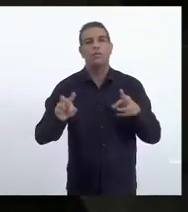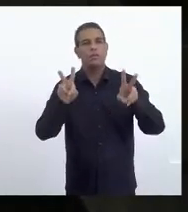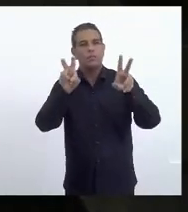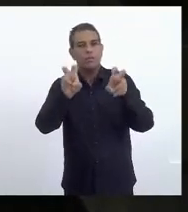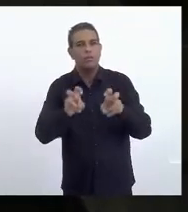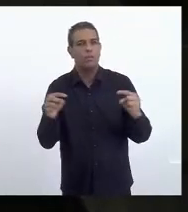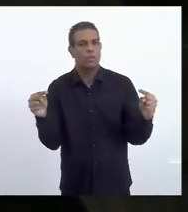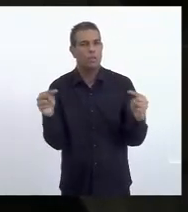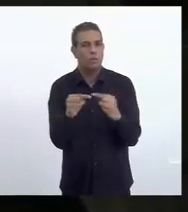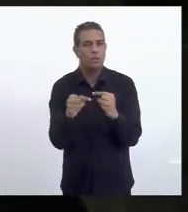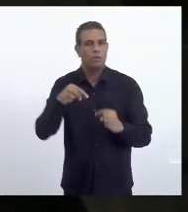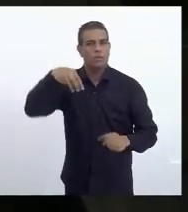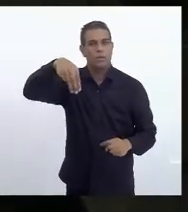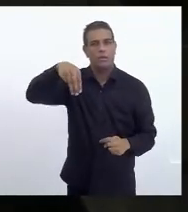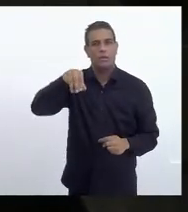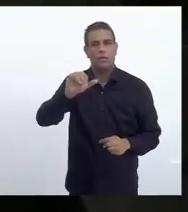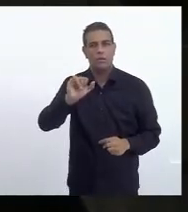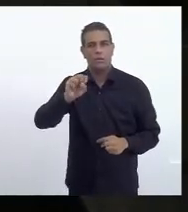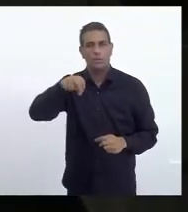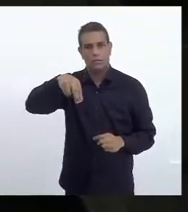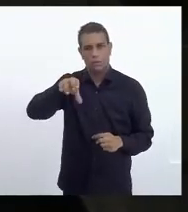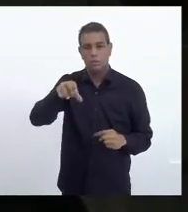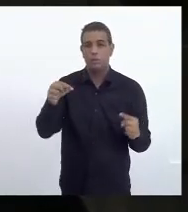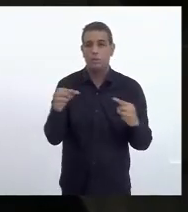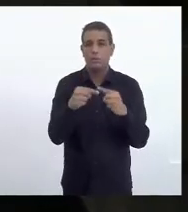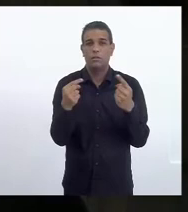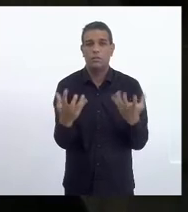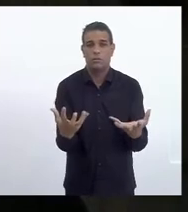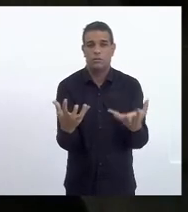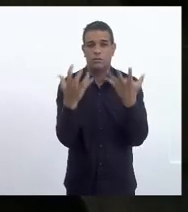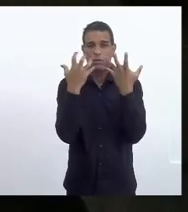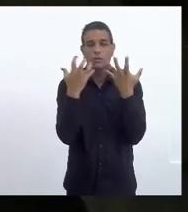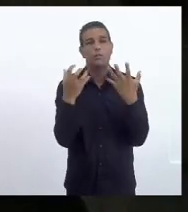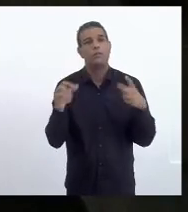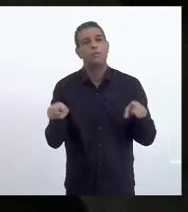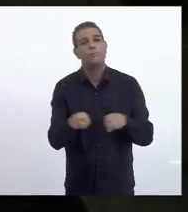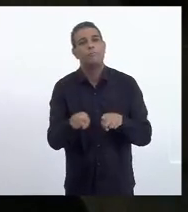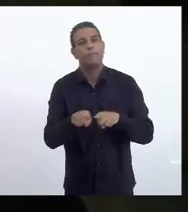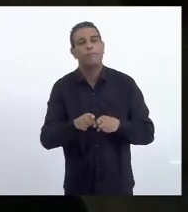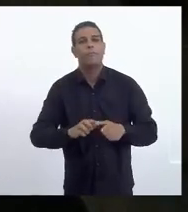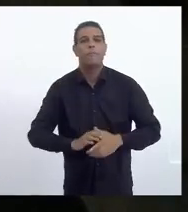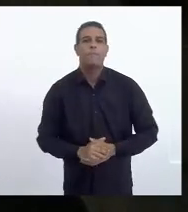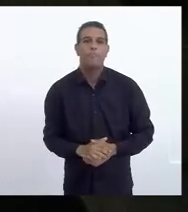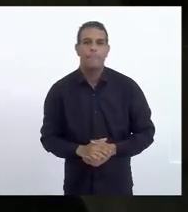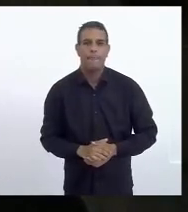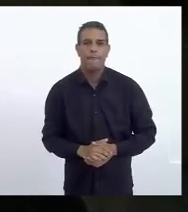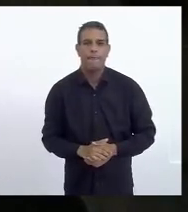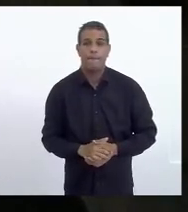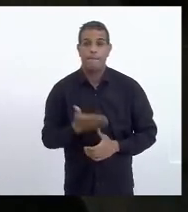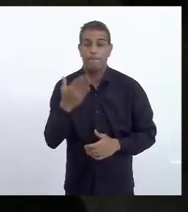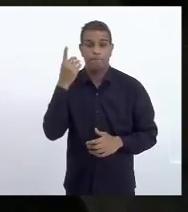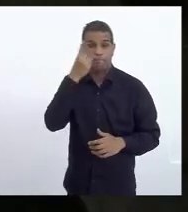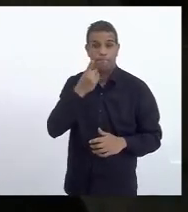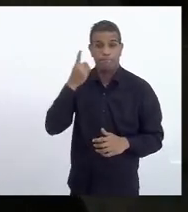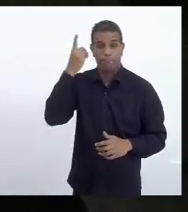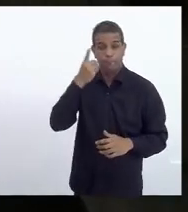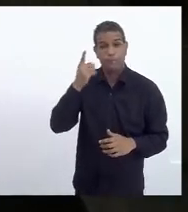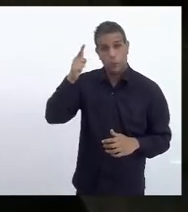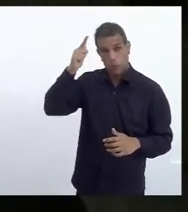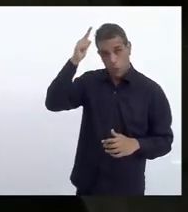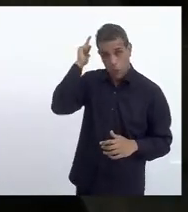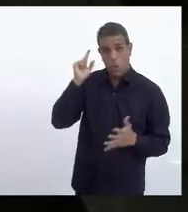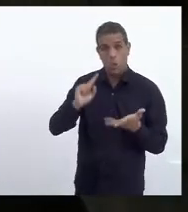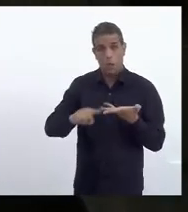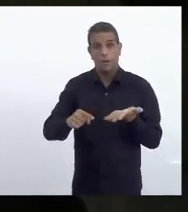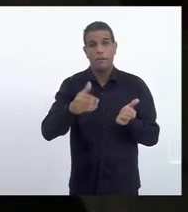conteúdos que o link compartilhou conosco e também chamou a atenção também chamou a atenção é Deputado Luiz Paulo depois você a